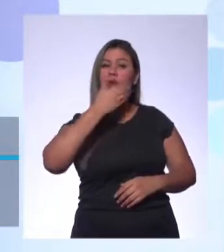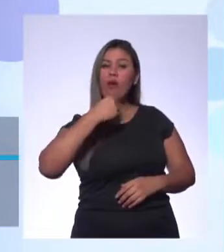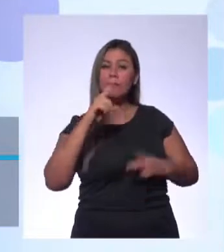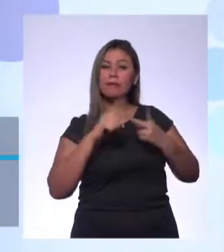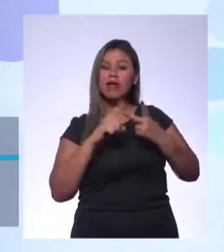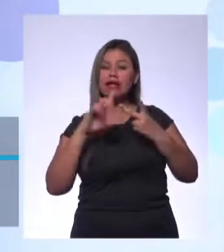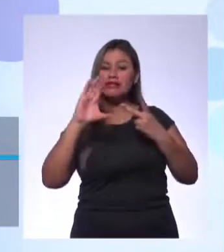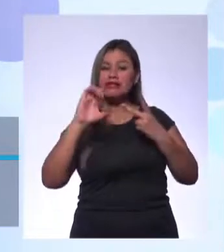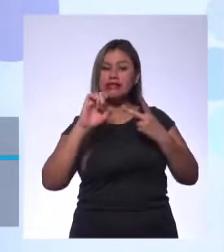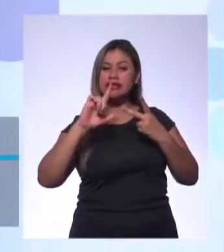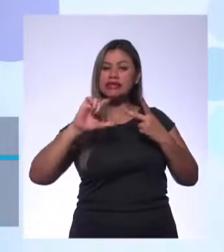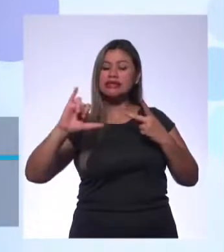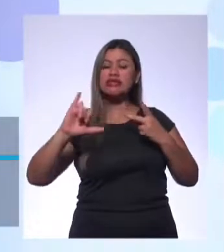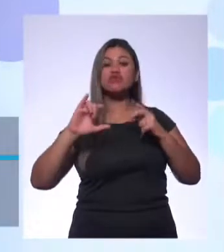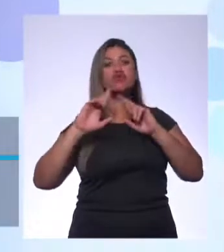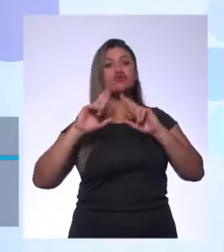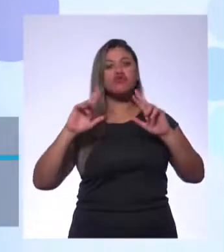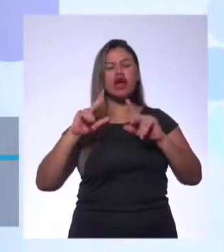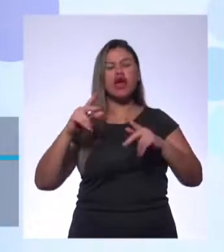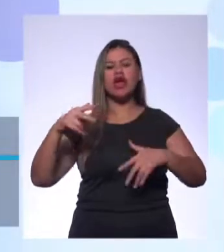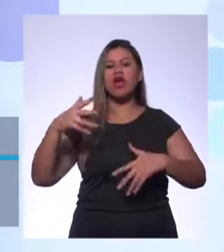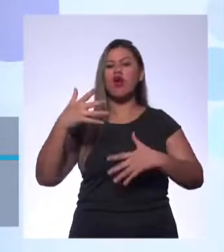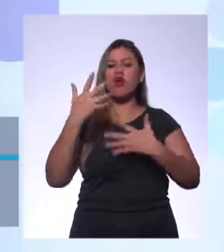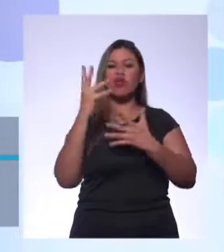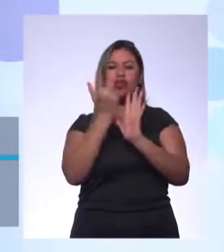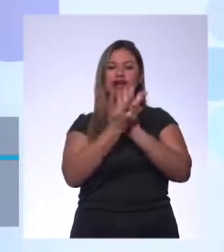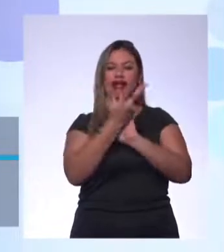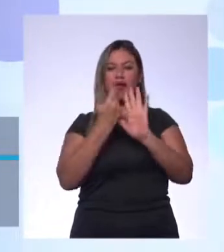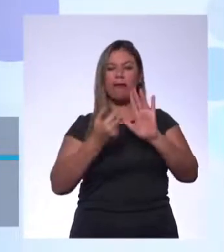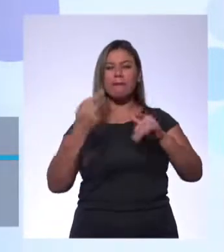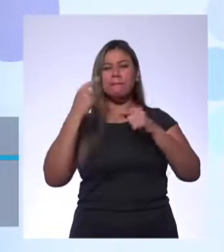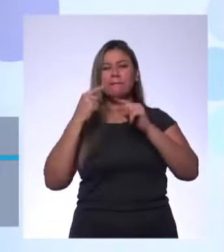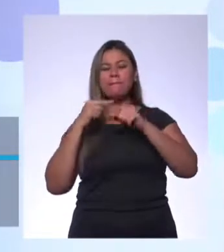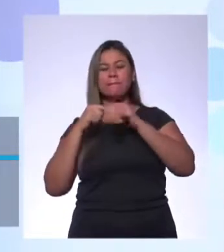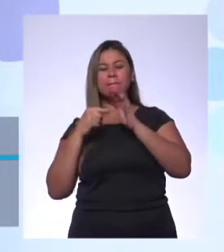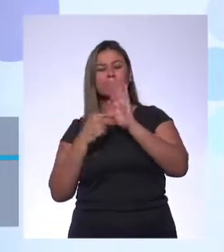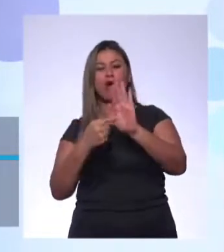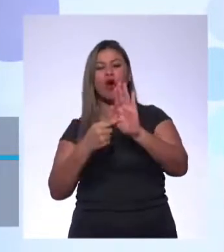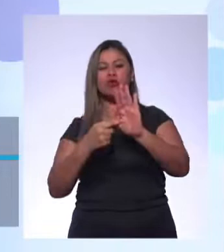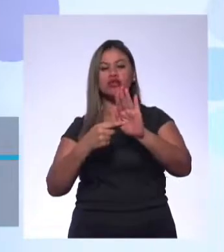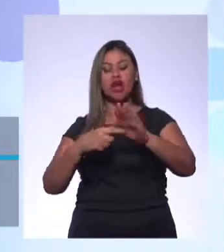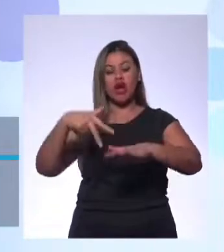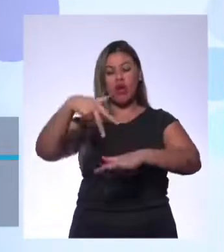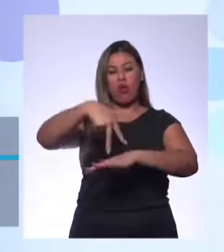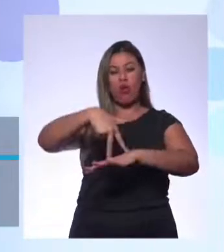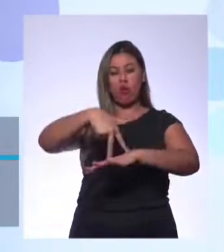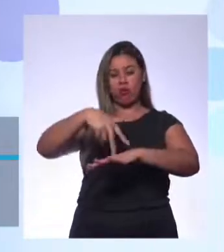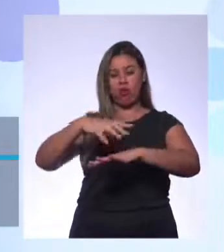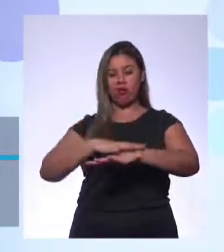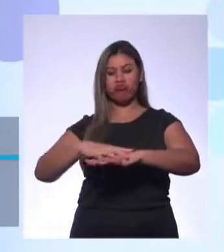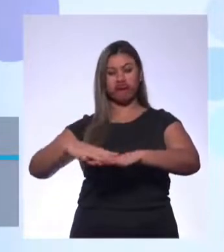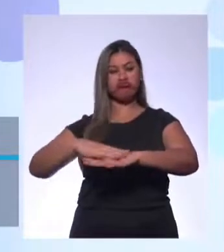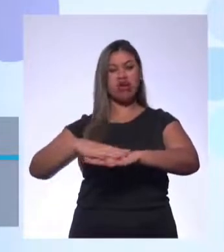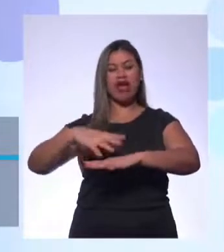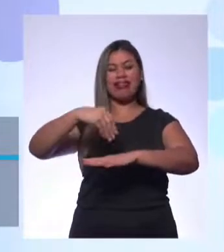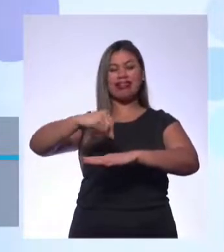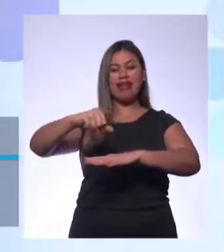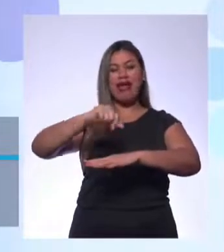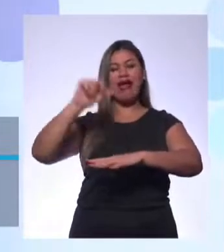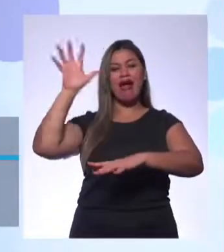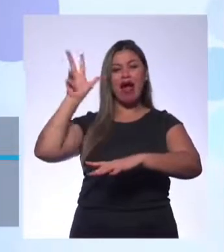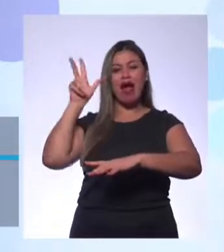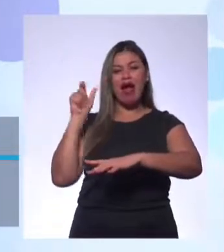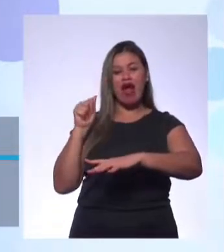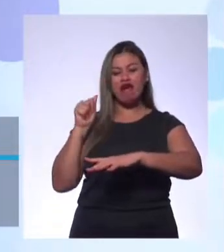totalmente diferente, né? A própria gravura ali meio que coloca a África aos pés de Cecil Rhodes, né? O grande empreendedor